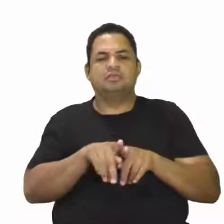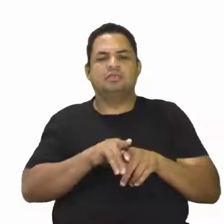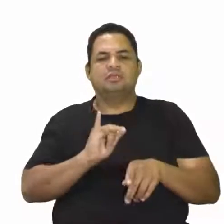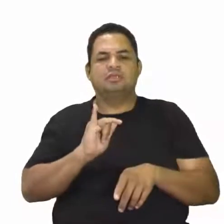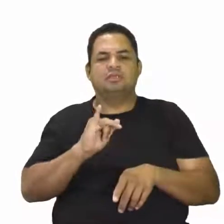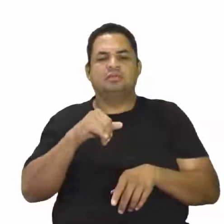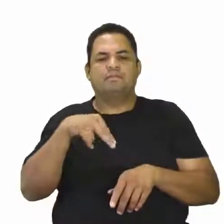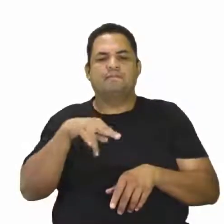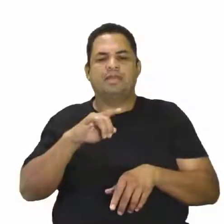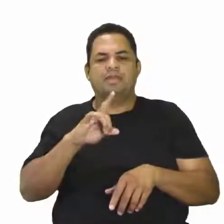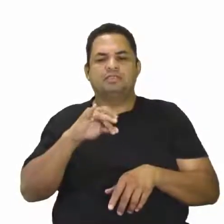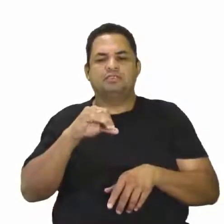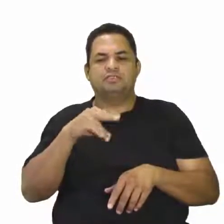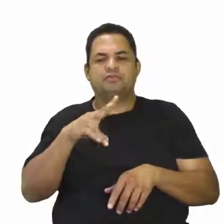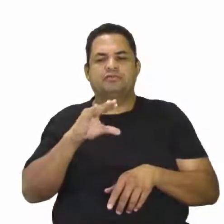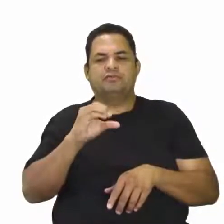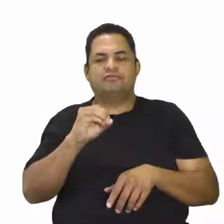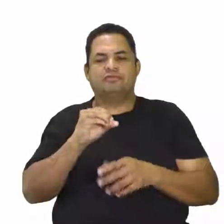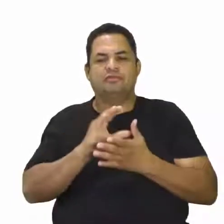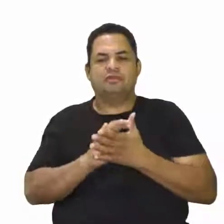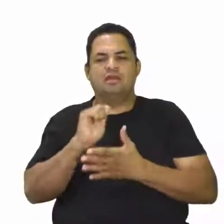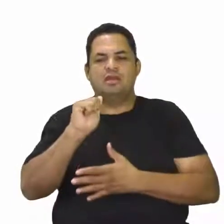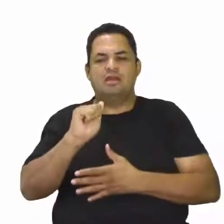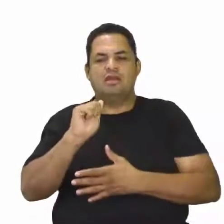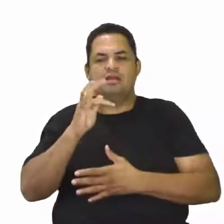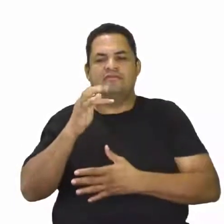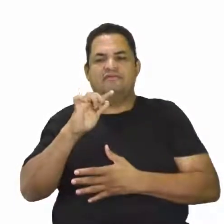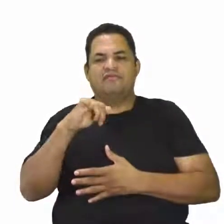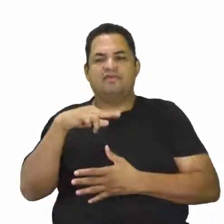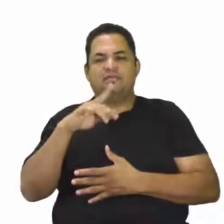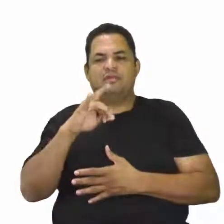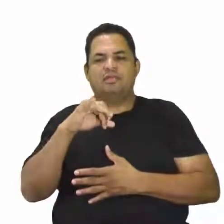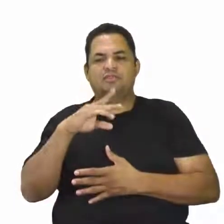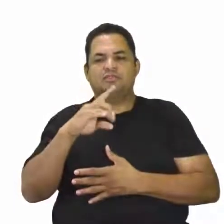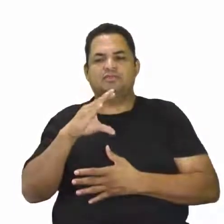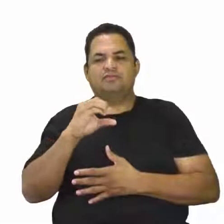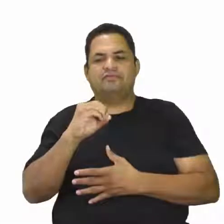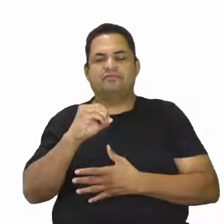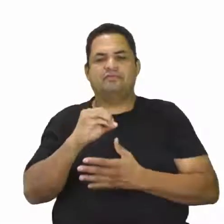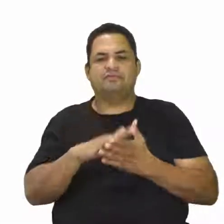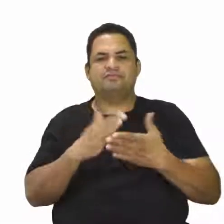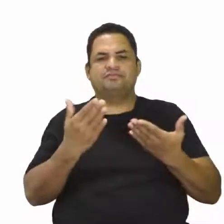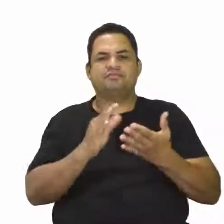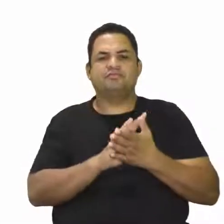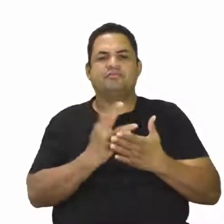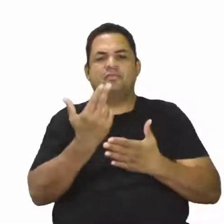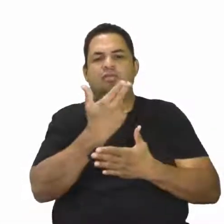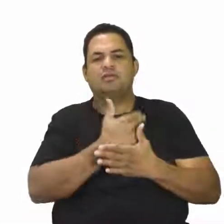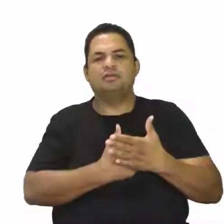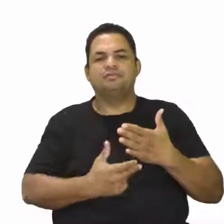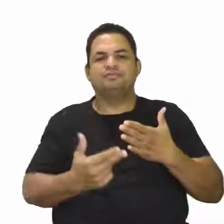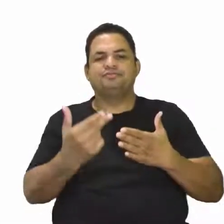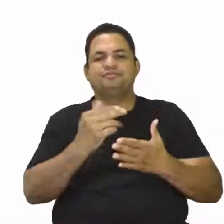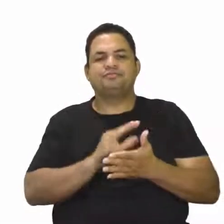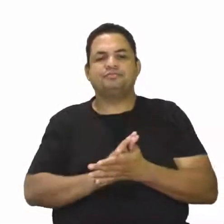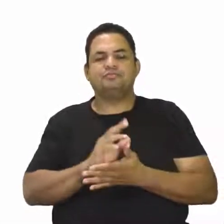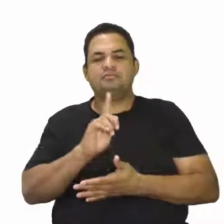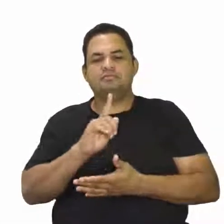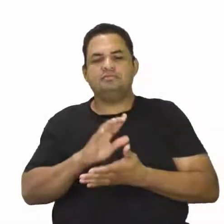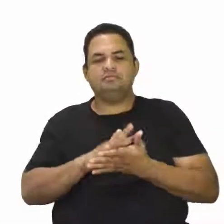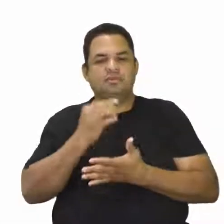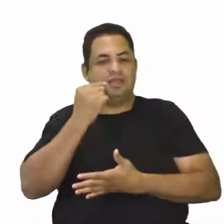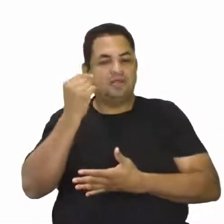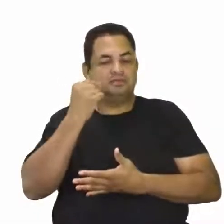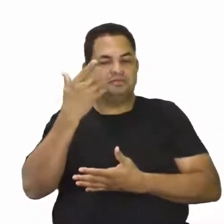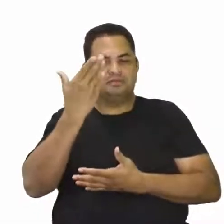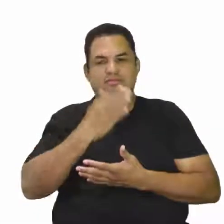afirmativo. Certinho? Isso. Nós vimos até essa tirinha bacana do Gaturro. Eu gosto tanto do Gaturro.